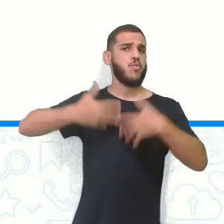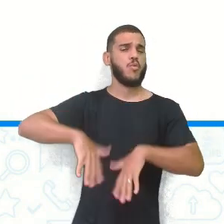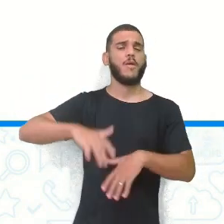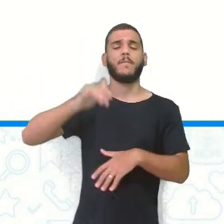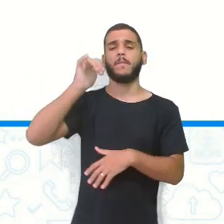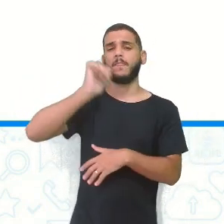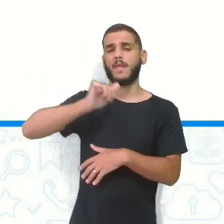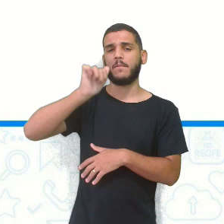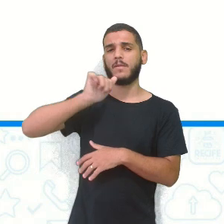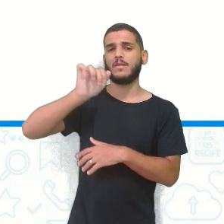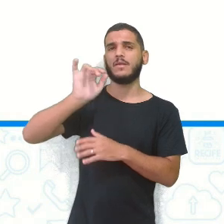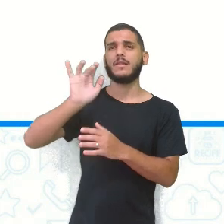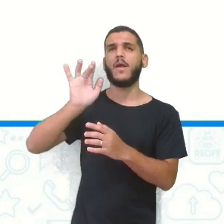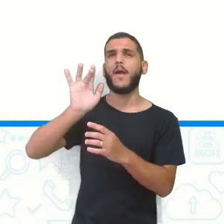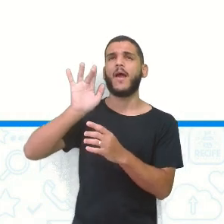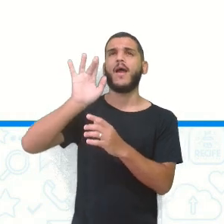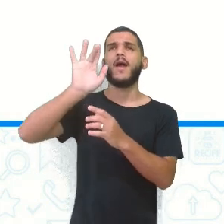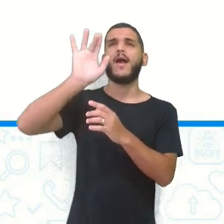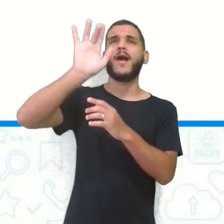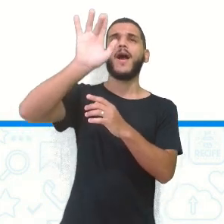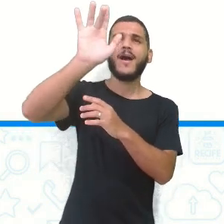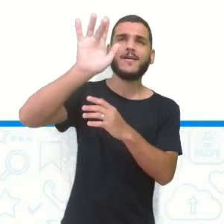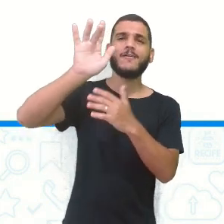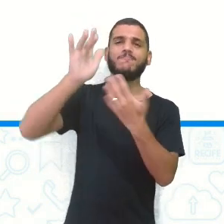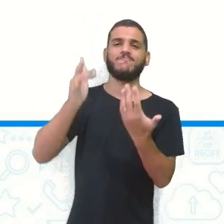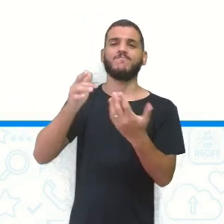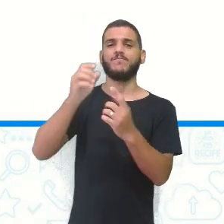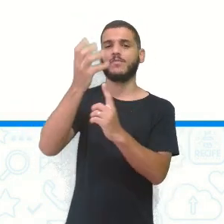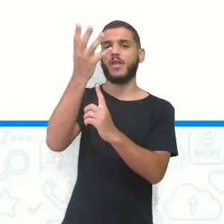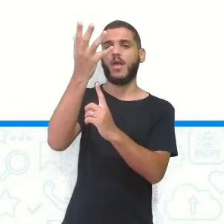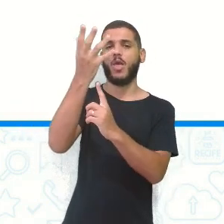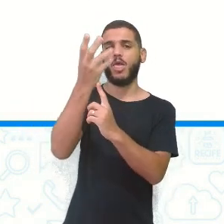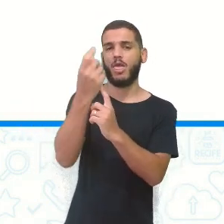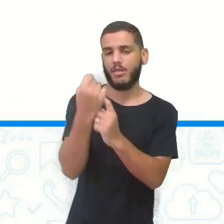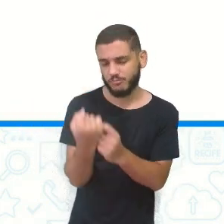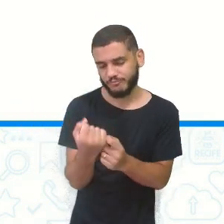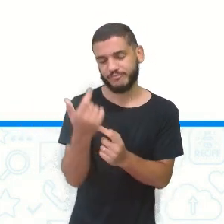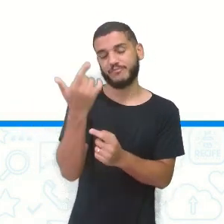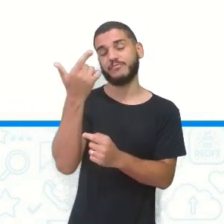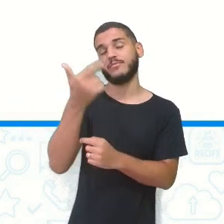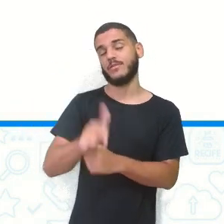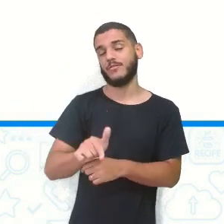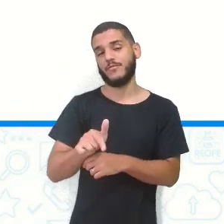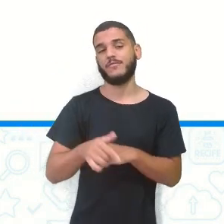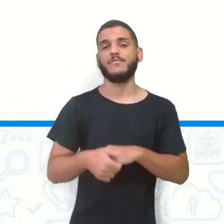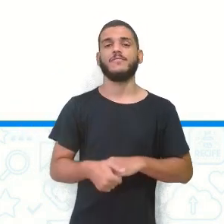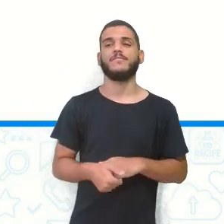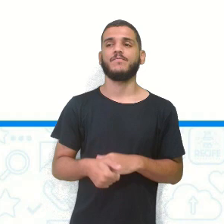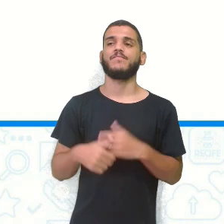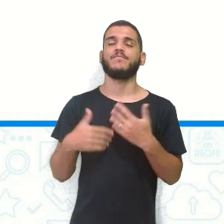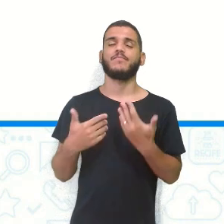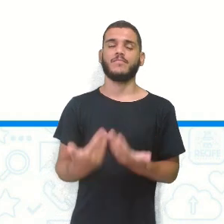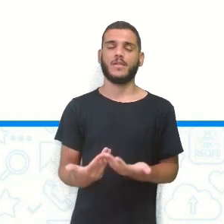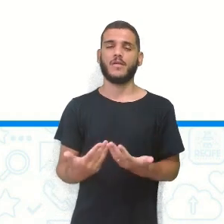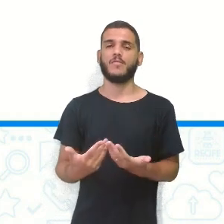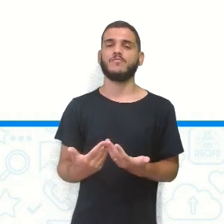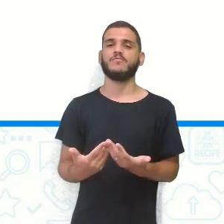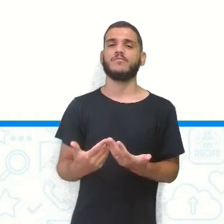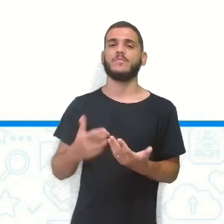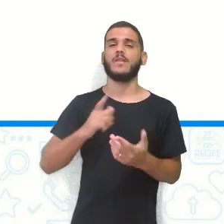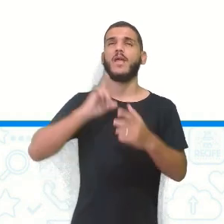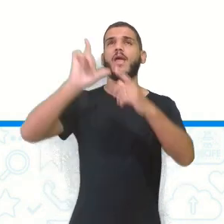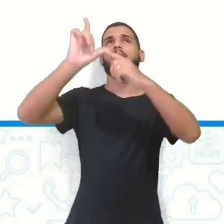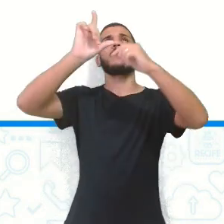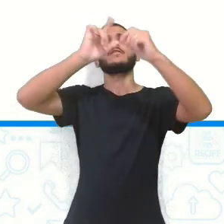tentou tocar uma das velas da árvore, o fósforo se apagou mais uma vez e deu lugar às estrelas